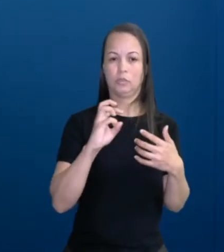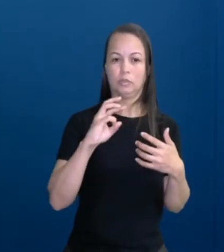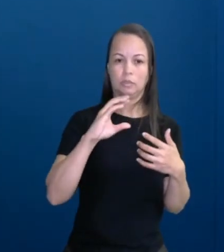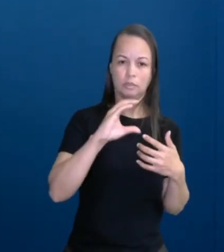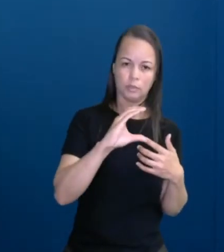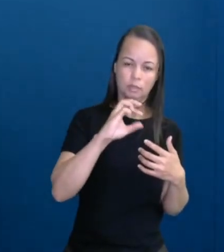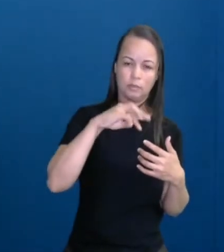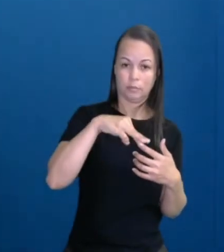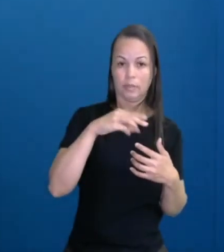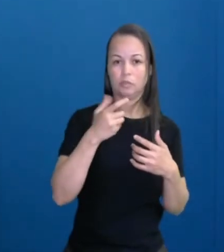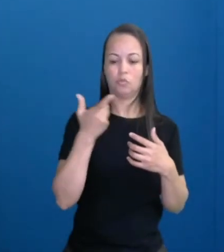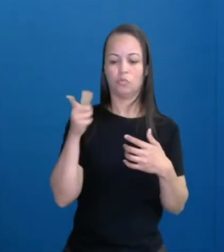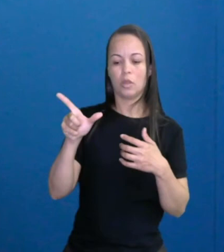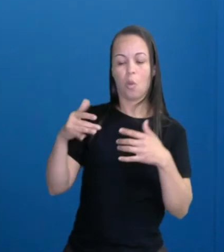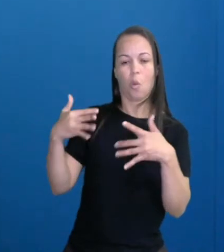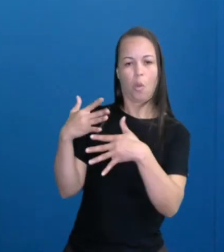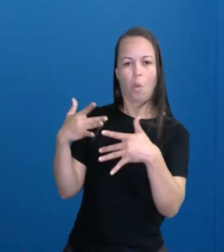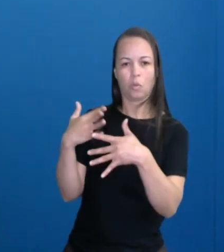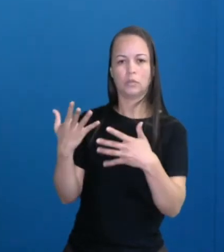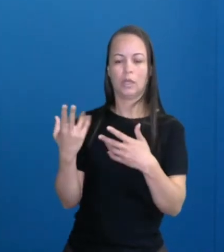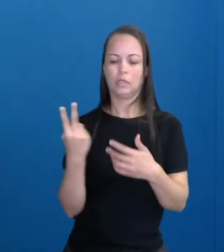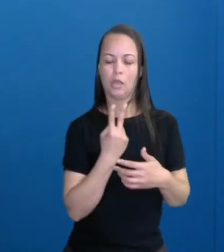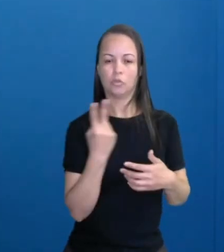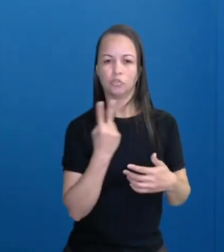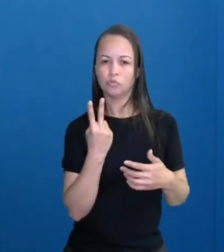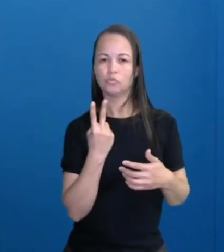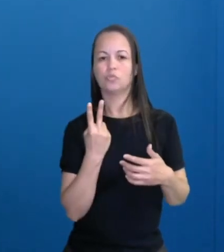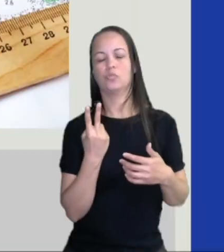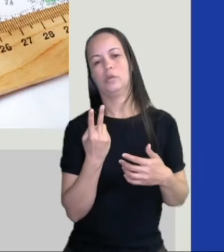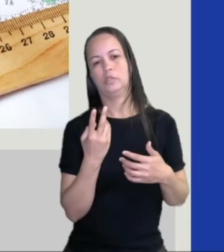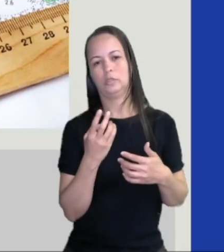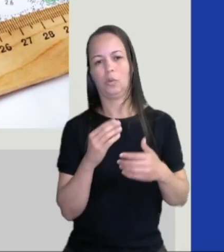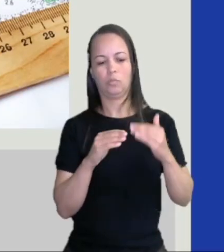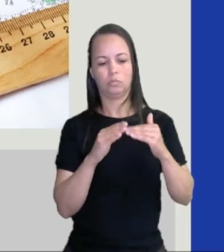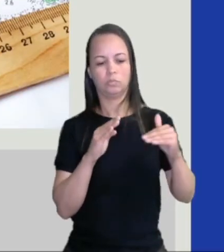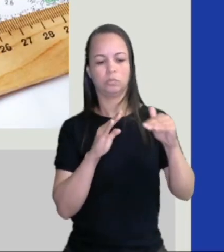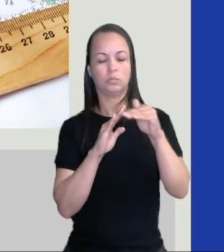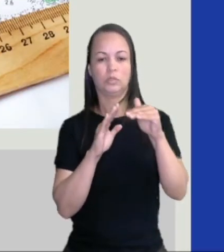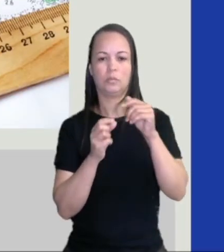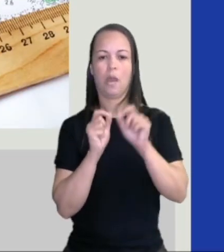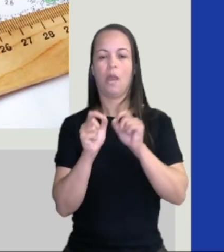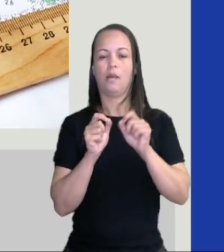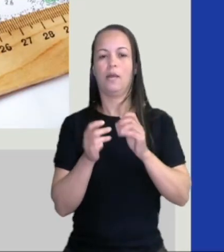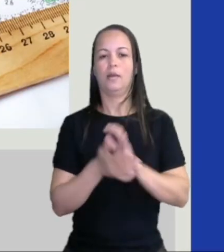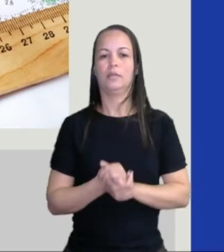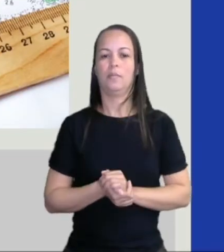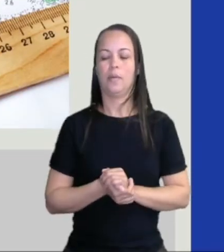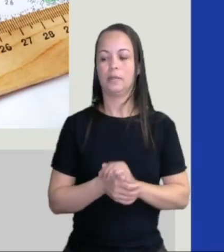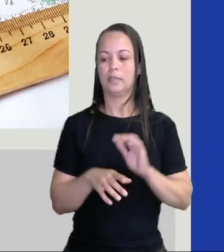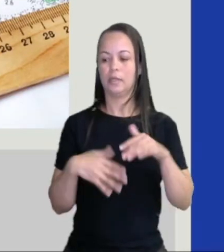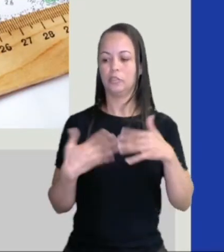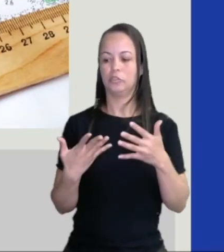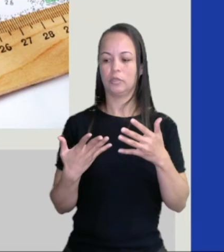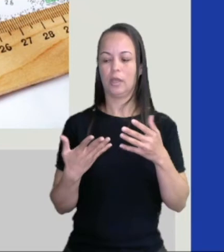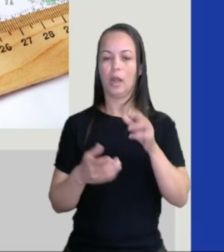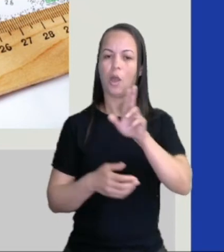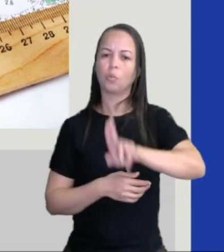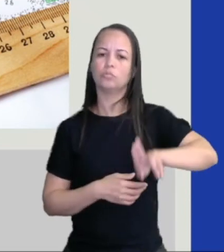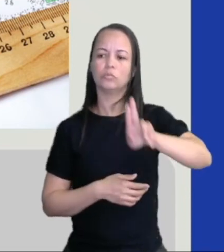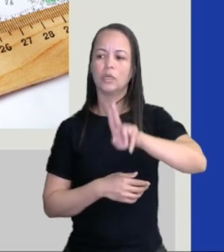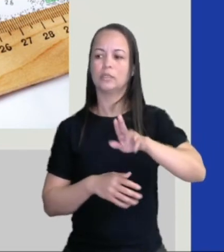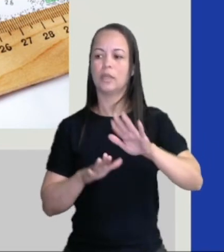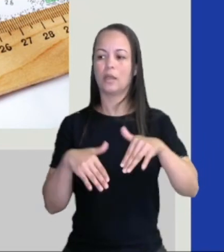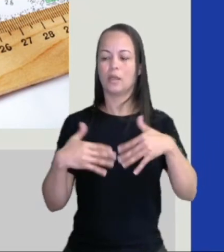No desenho, as duas cidades estão a 5 centímetros uma da outra. Mas a escala utilizada é essa. E o